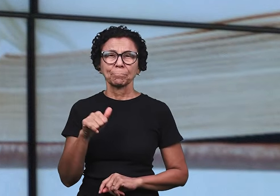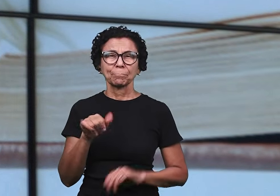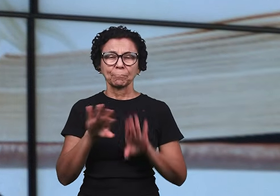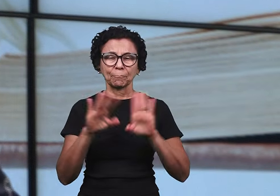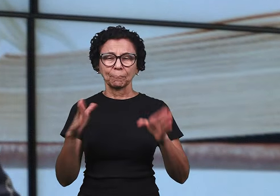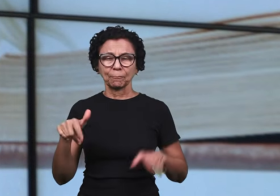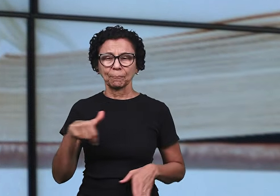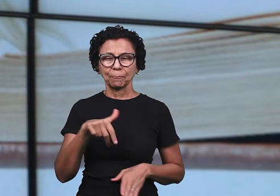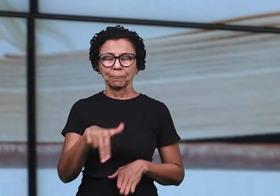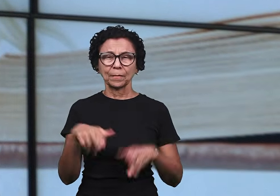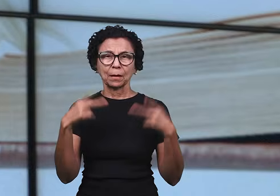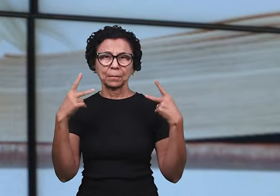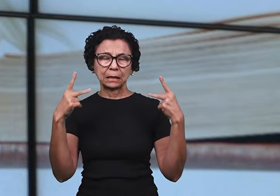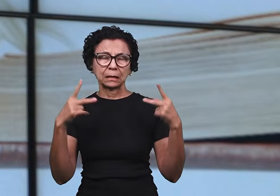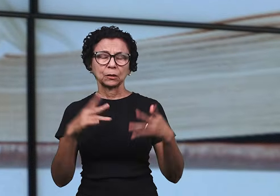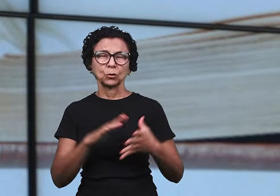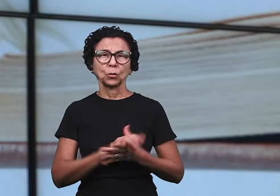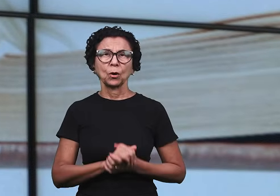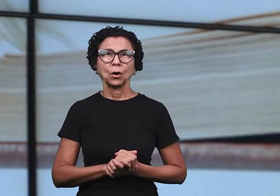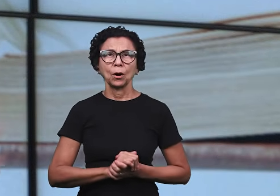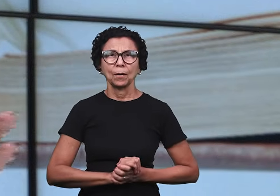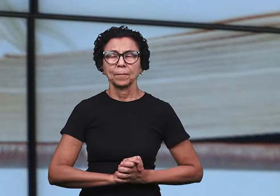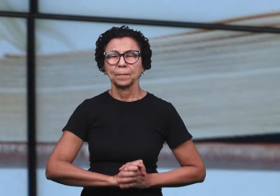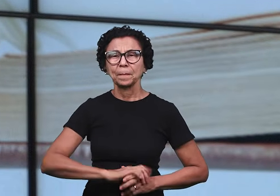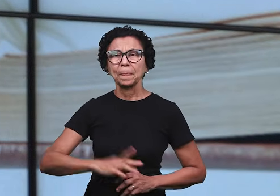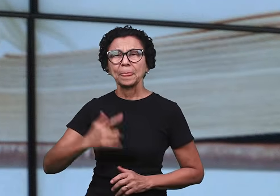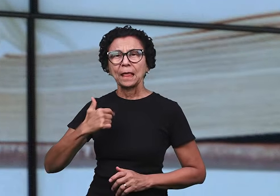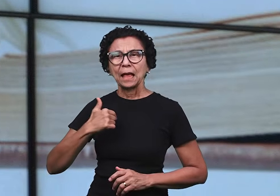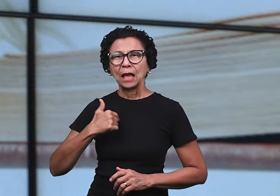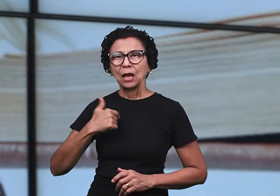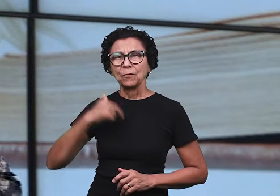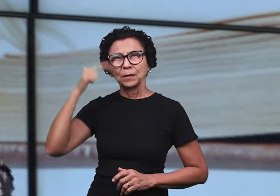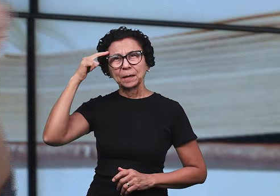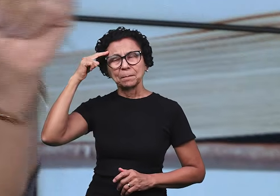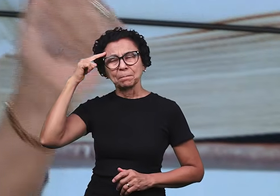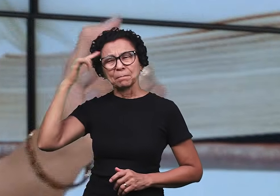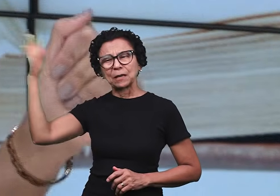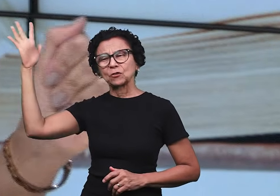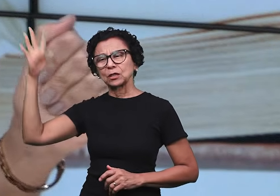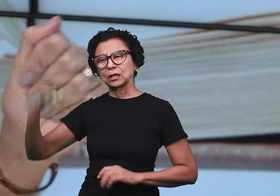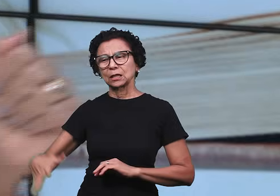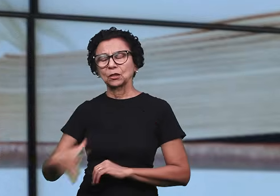chega da escola com nota baixa e ele vai chegar em casa e eu vou fazer uma